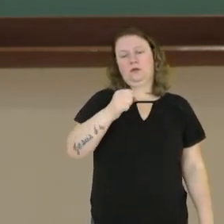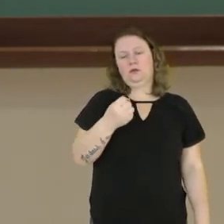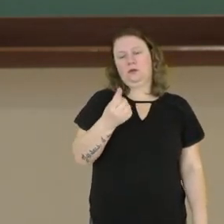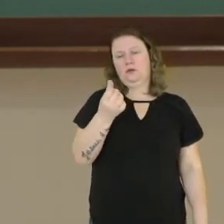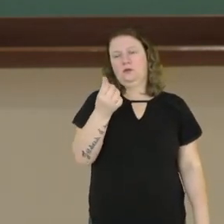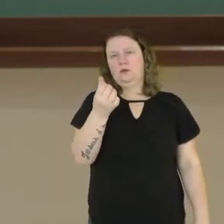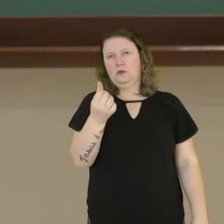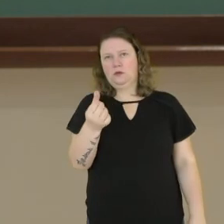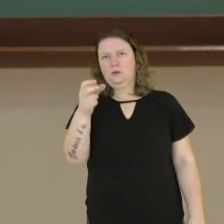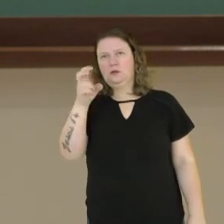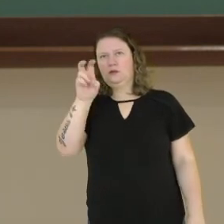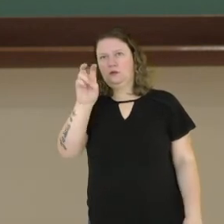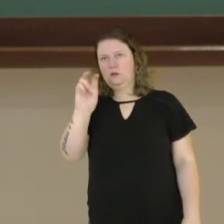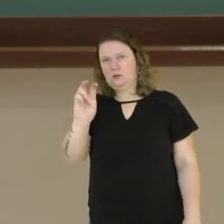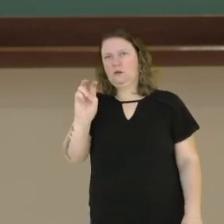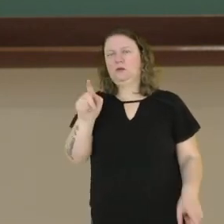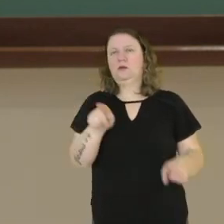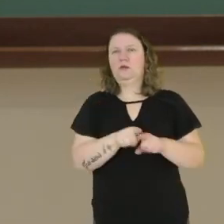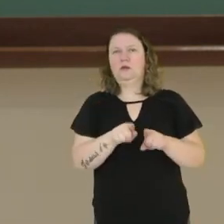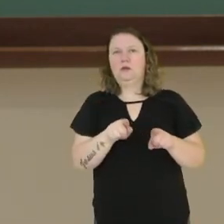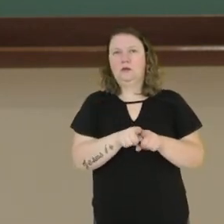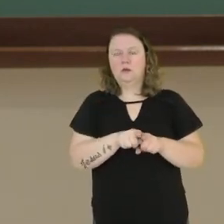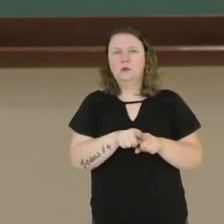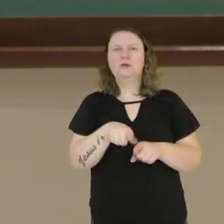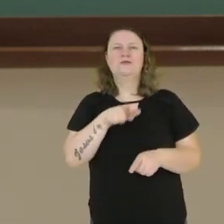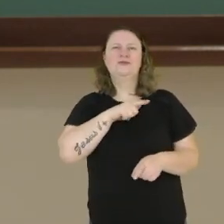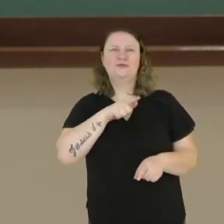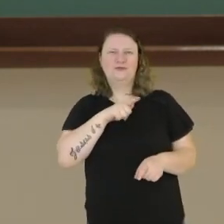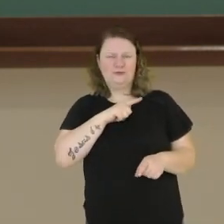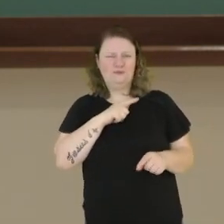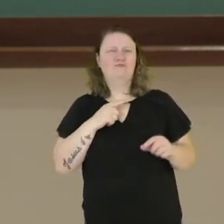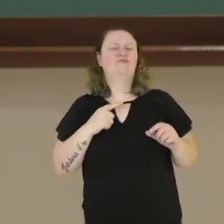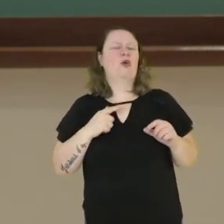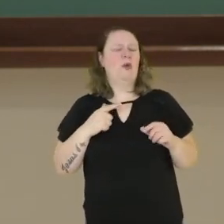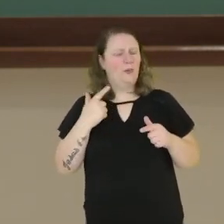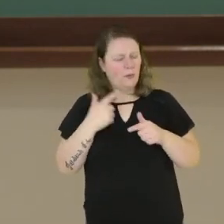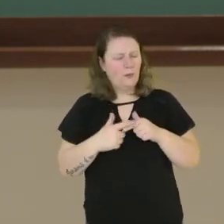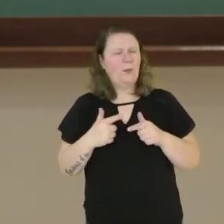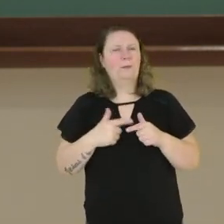1865, né? Um pouco dessa movimentação desse conflito.